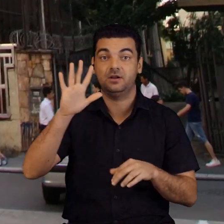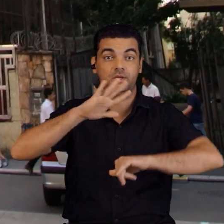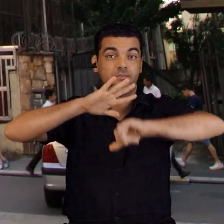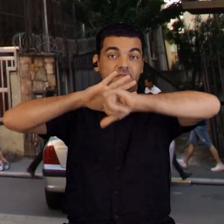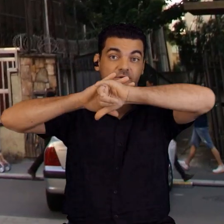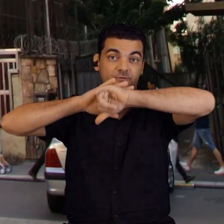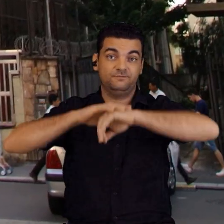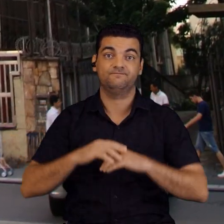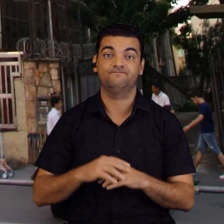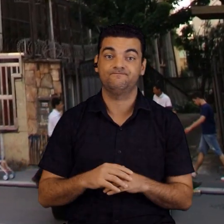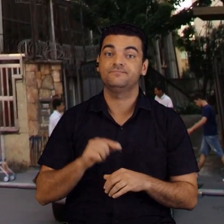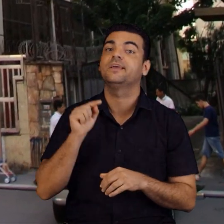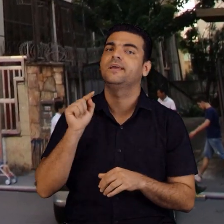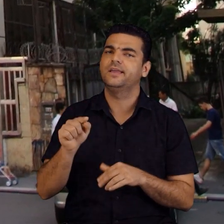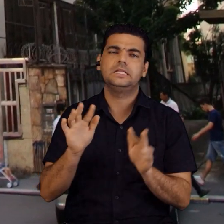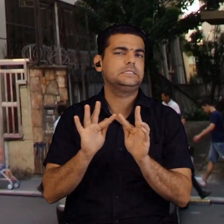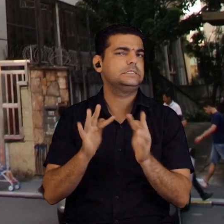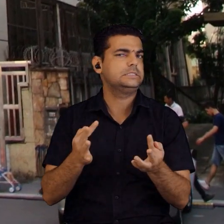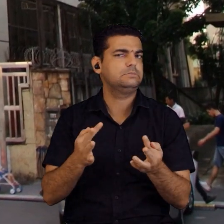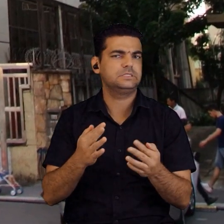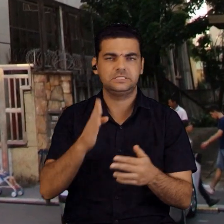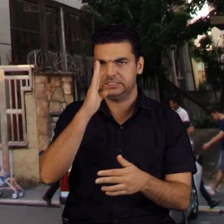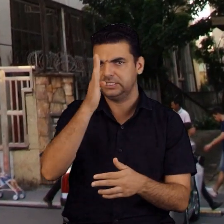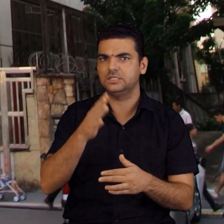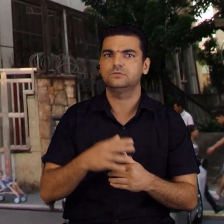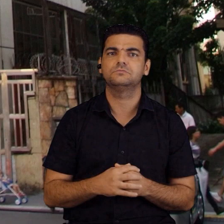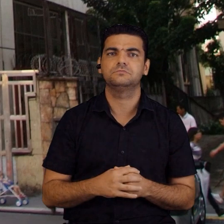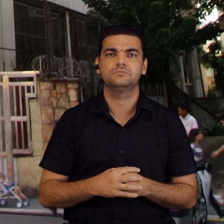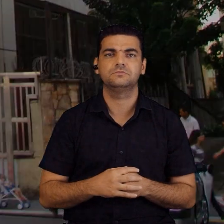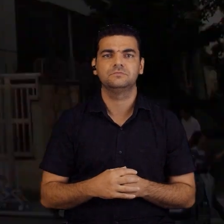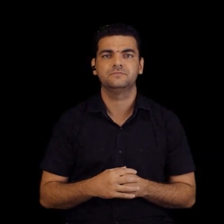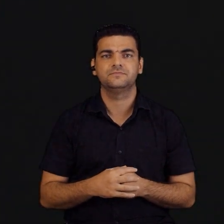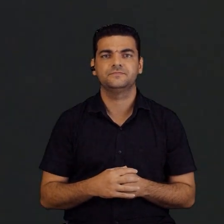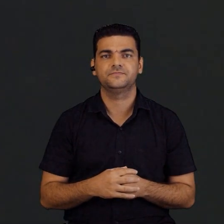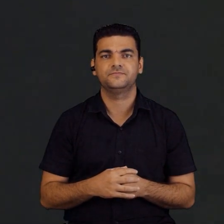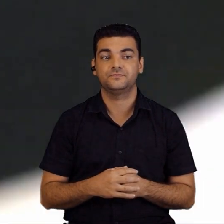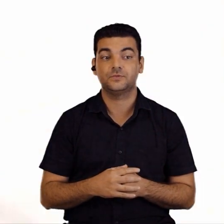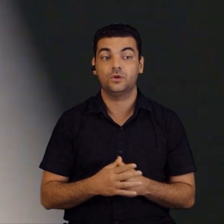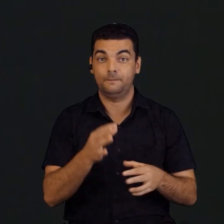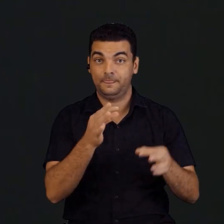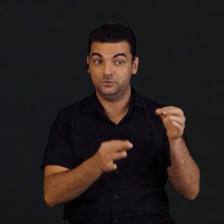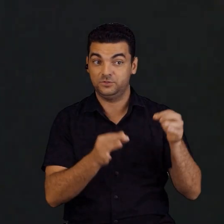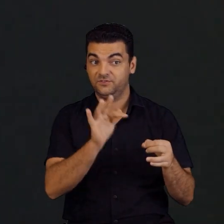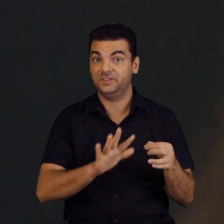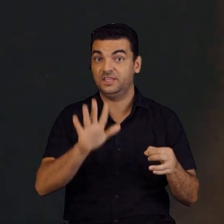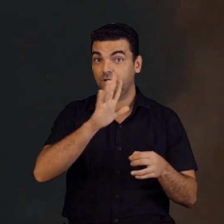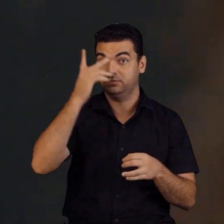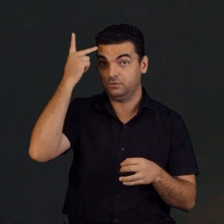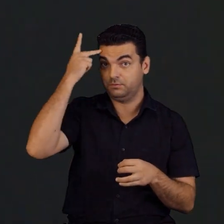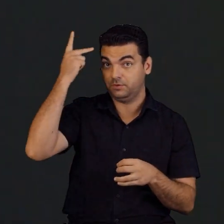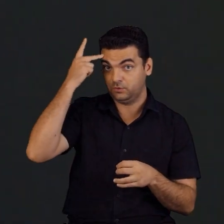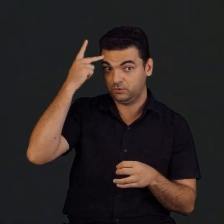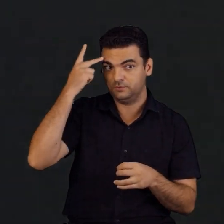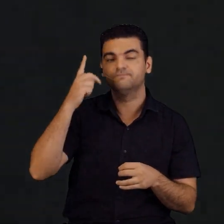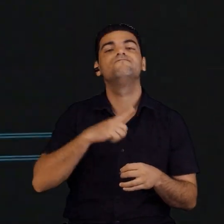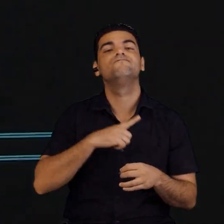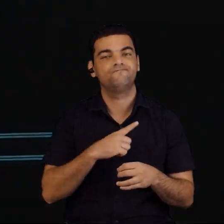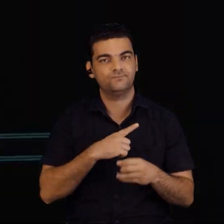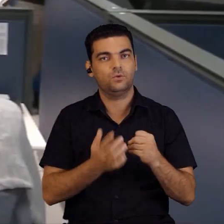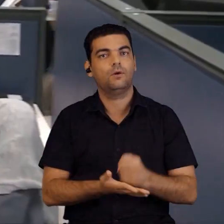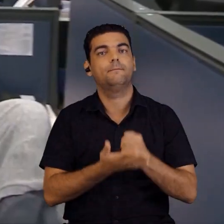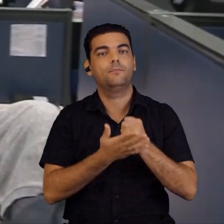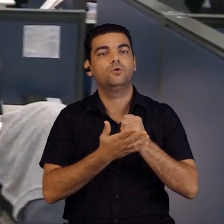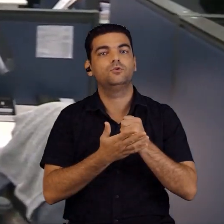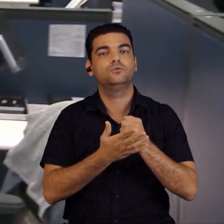Especiais Federais Criminais, que têm o rito simplificado. Fachada da Justiça Federal. A Justiça Federal em São Paulo